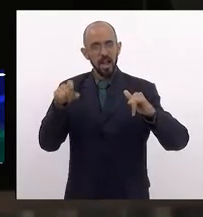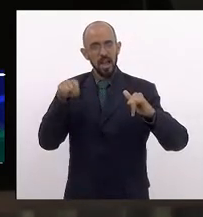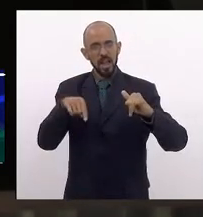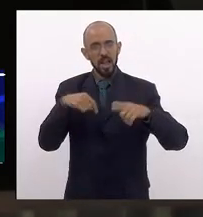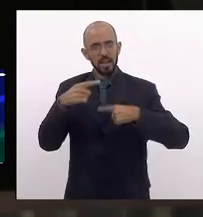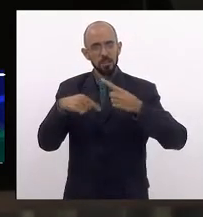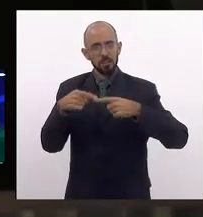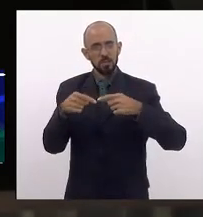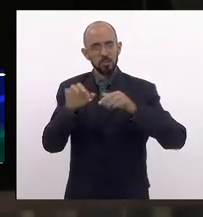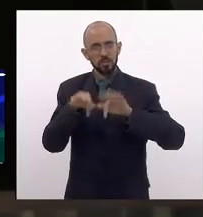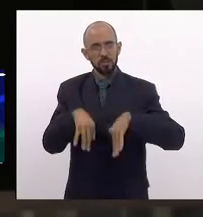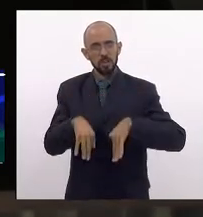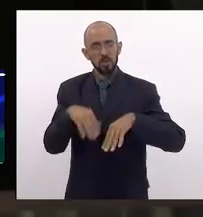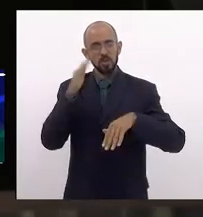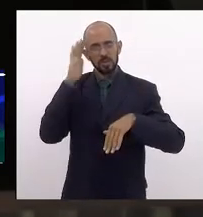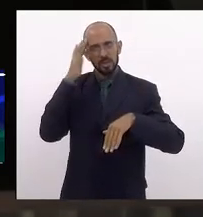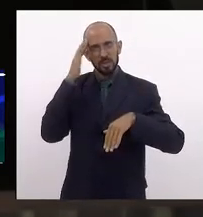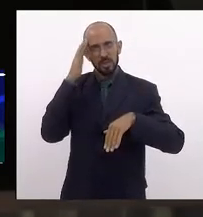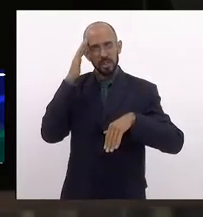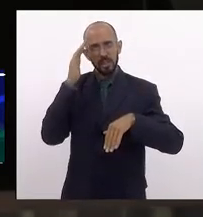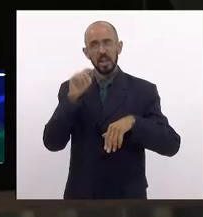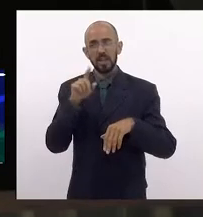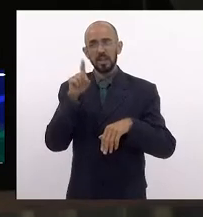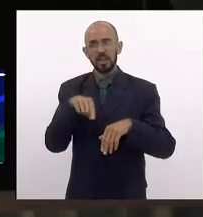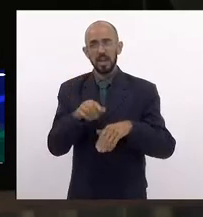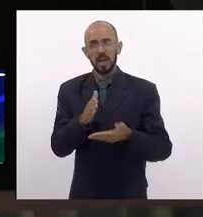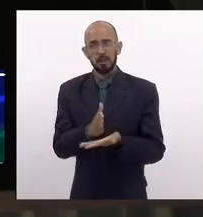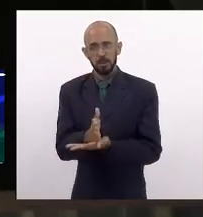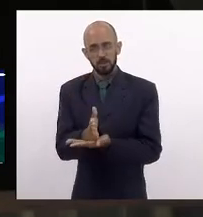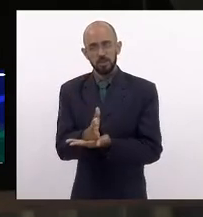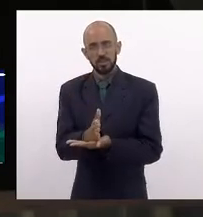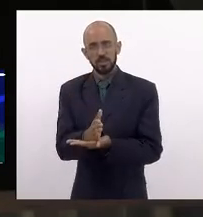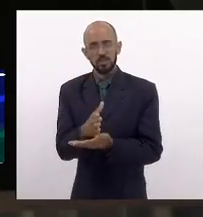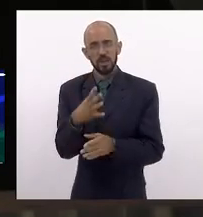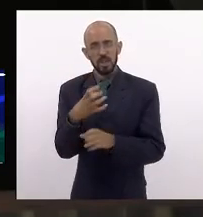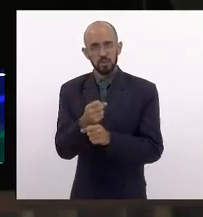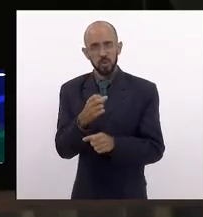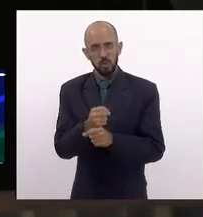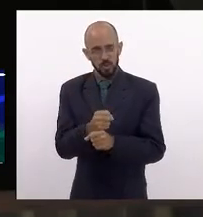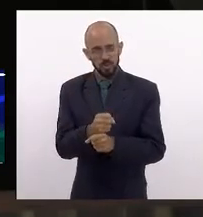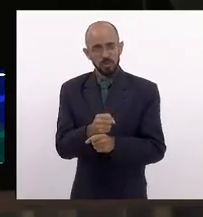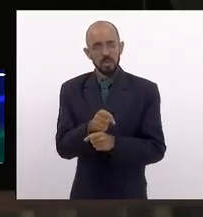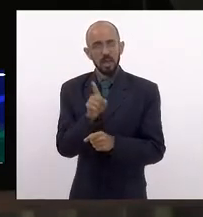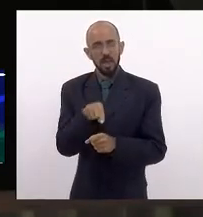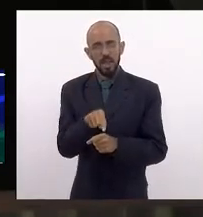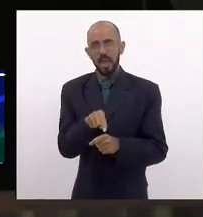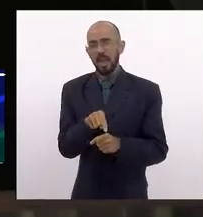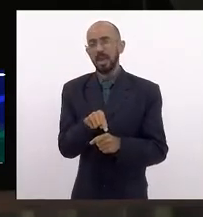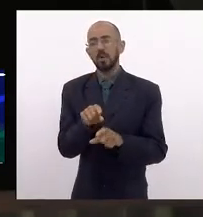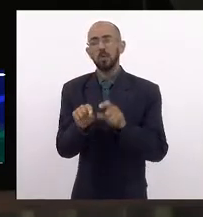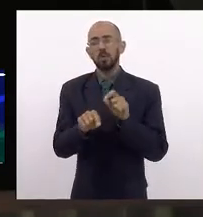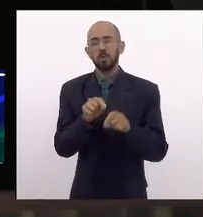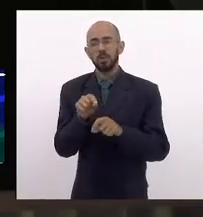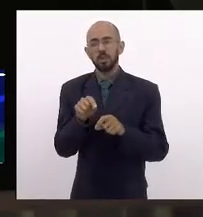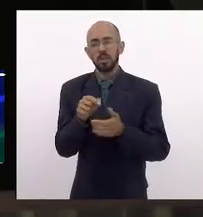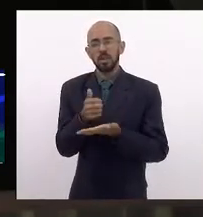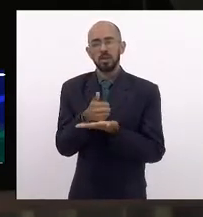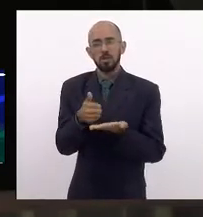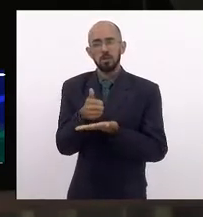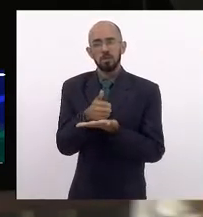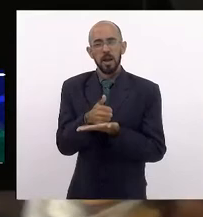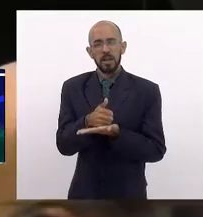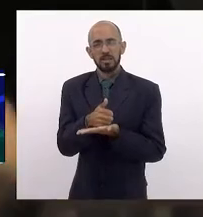ao final entender pera aprovação das contas será no mínimo Bom